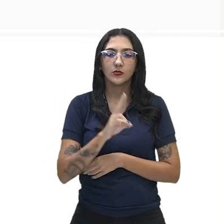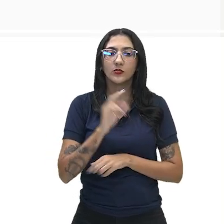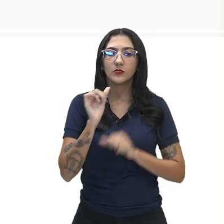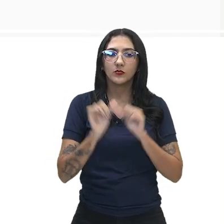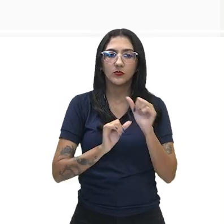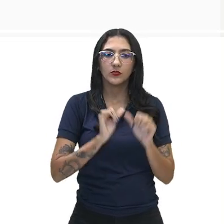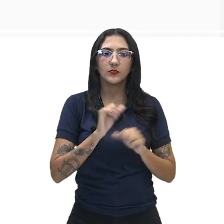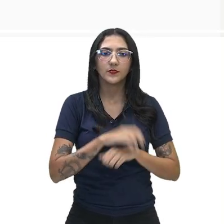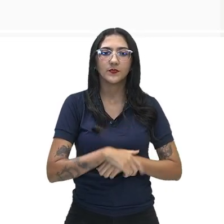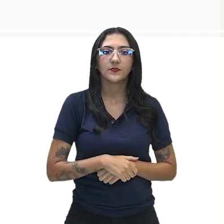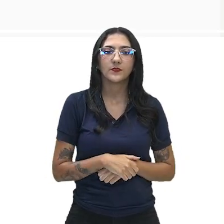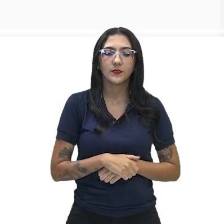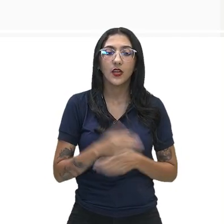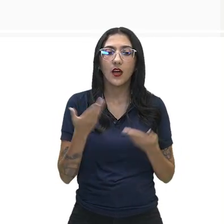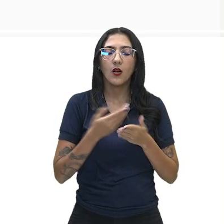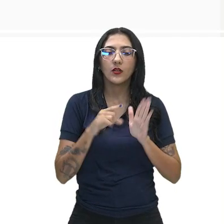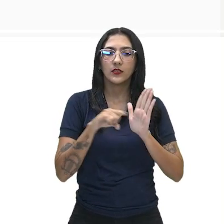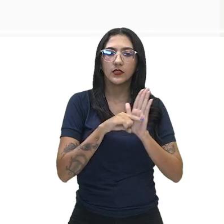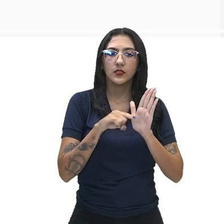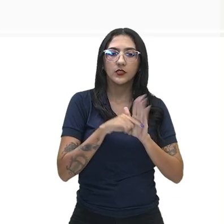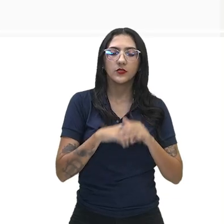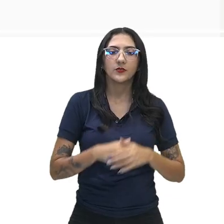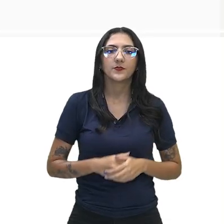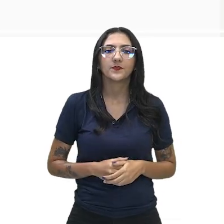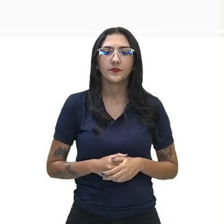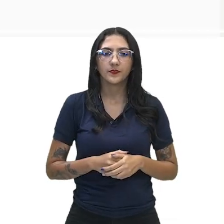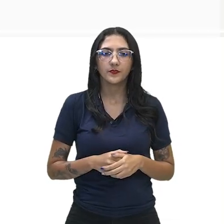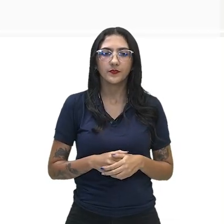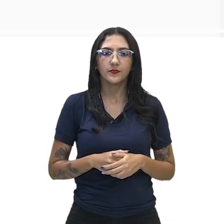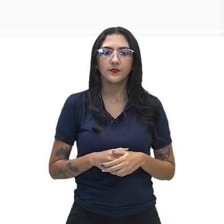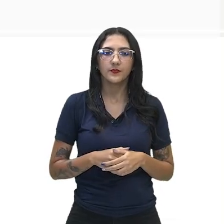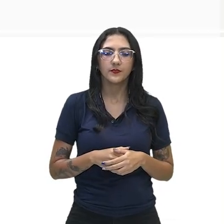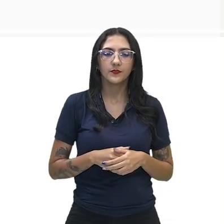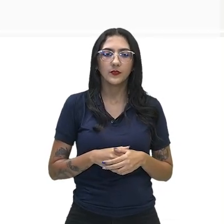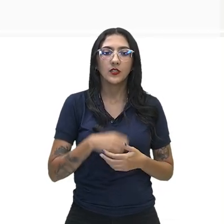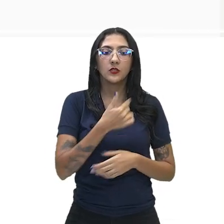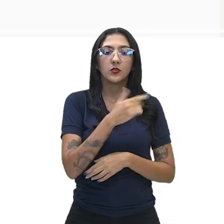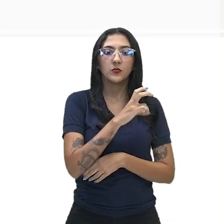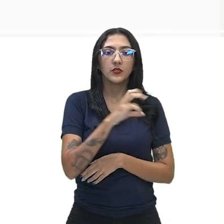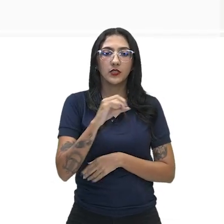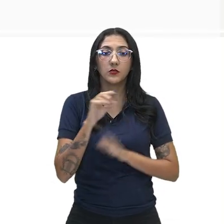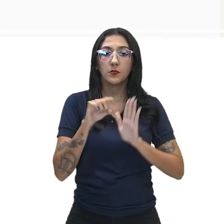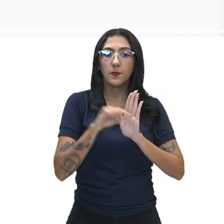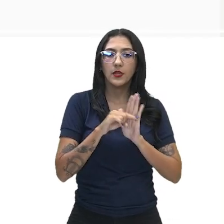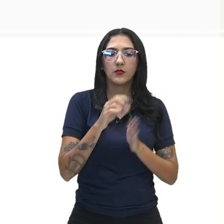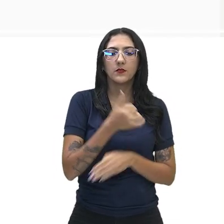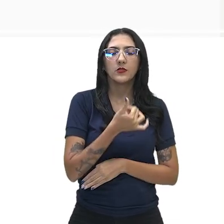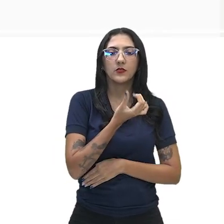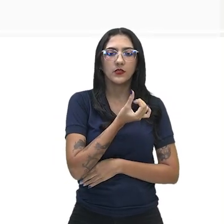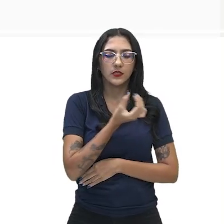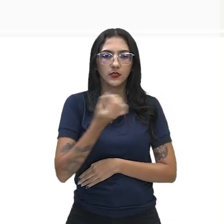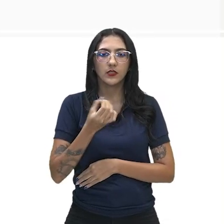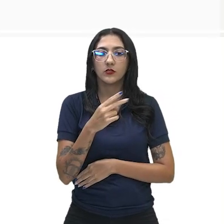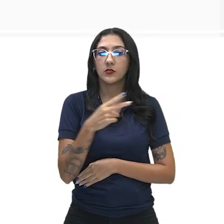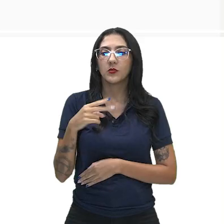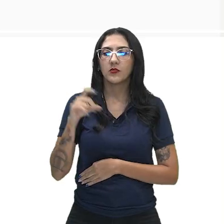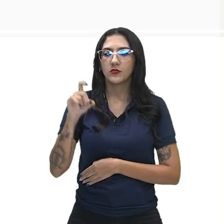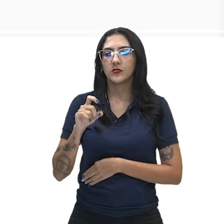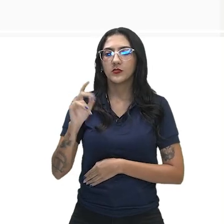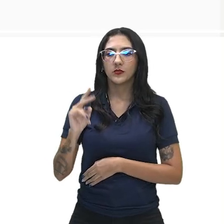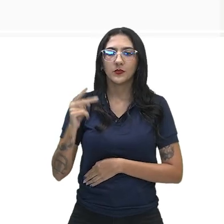então ele vai ficar negativo. Então vamos ficar com 2.500 menos 1.600 igual a x ao